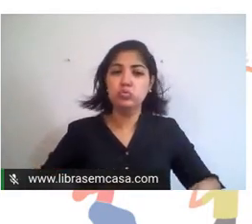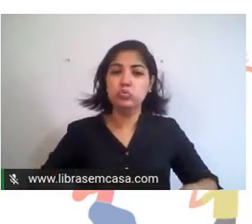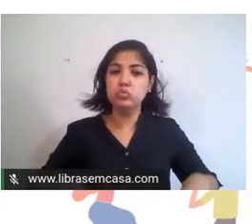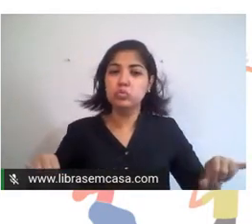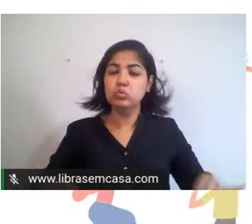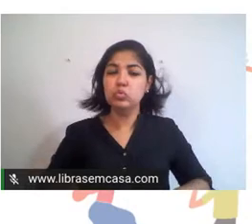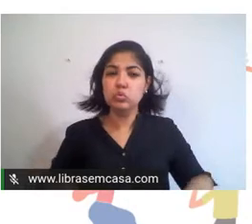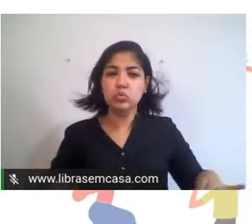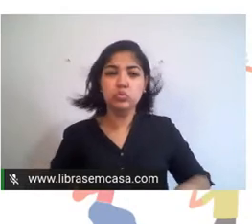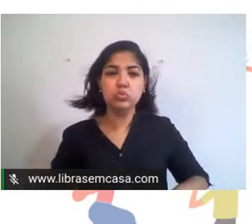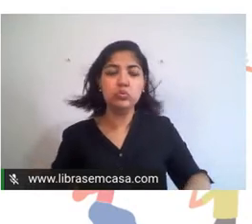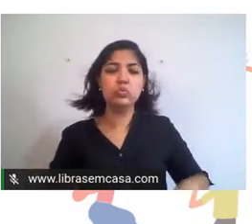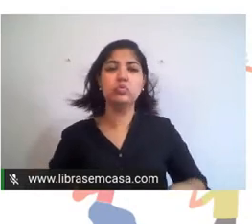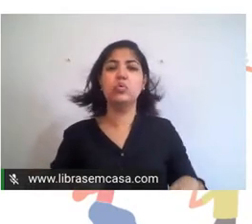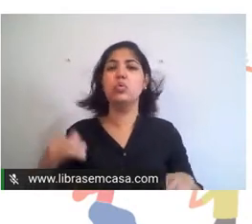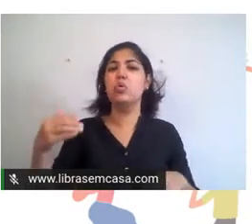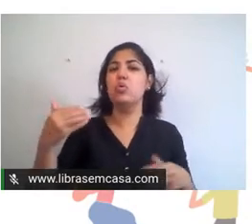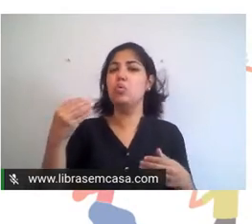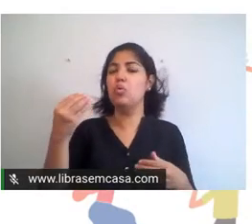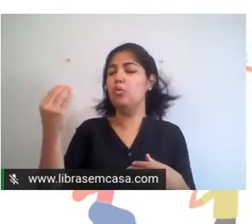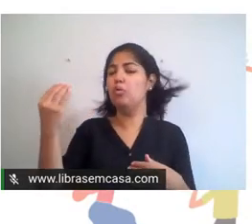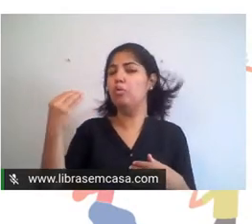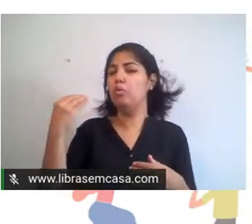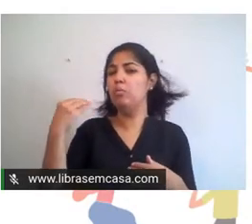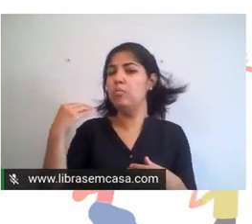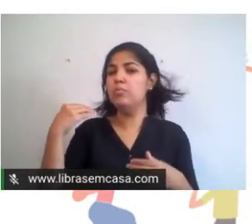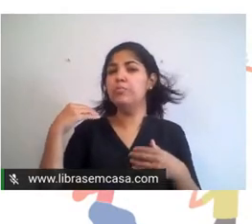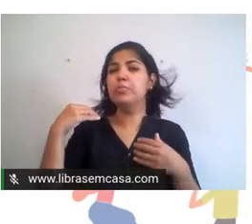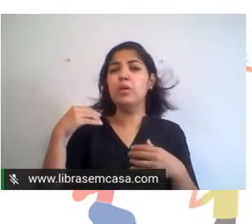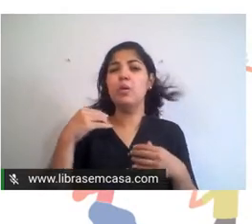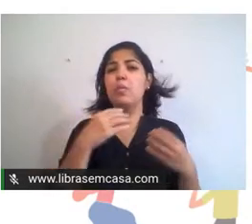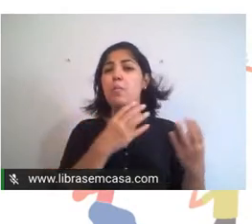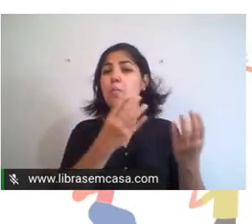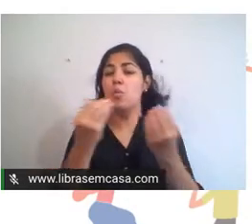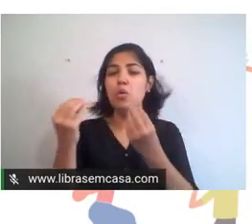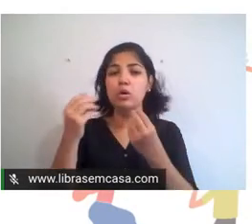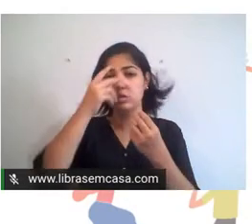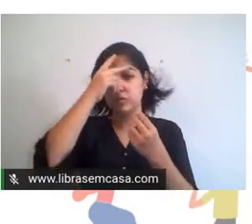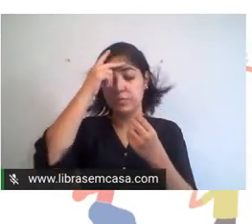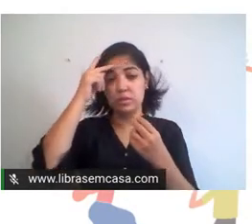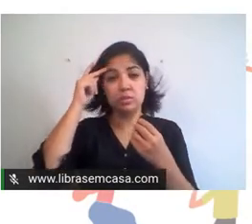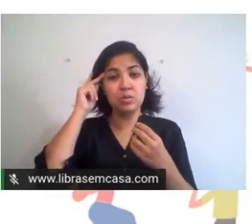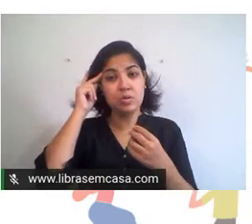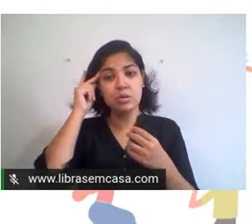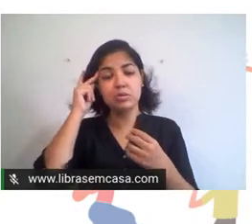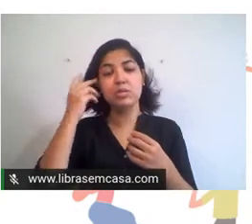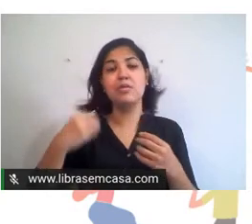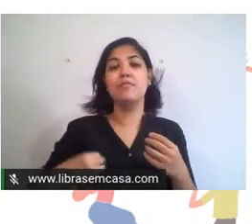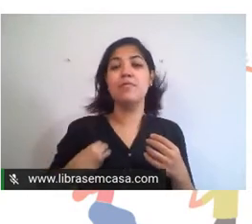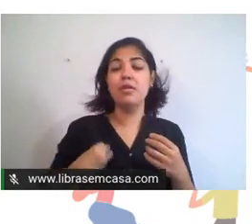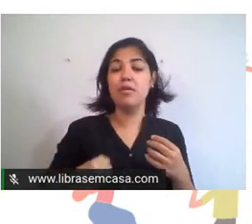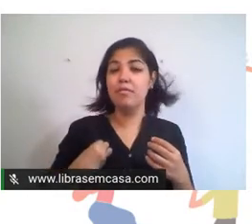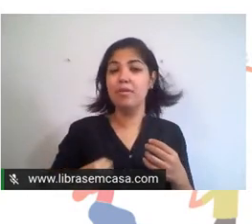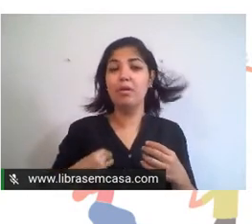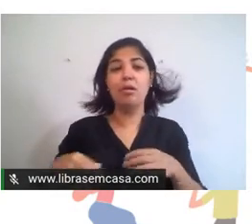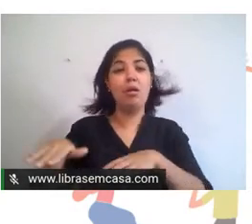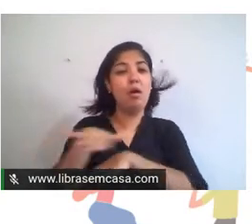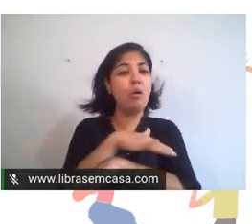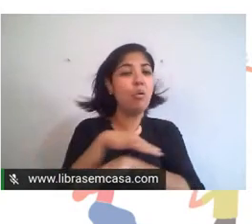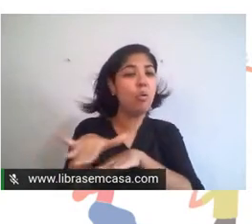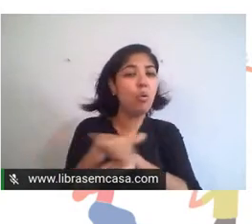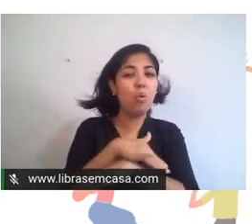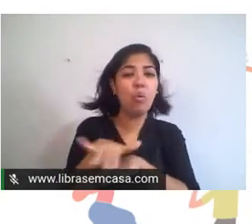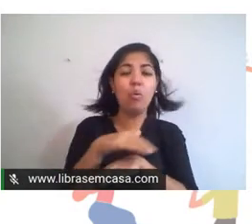nossas, dos habitantes desse país não têm domicílio, né? Vivem em situação de rua, vivem em situação